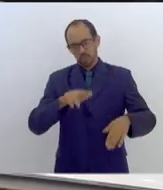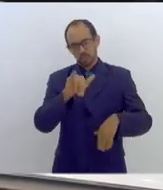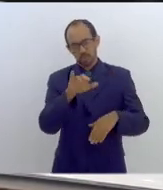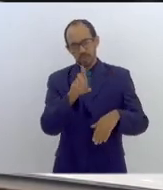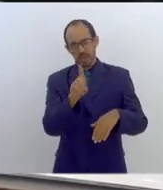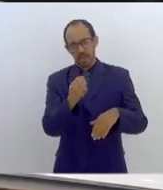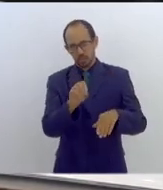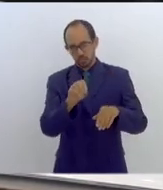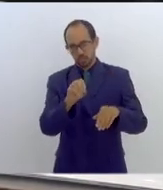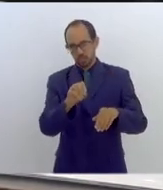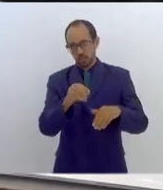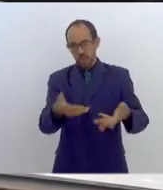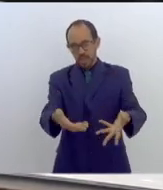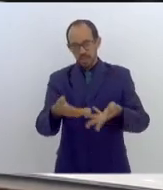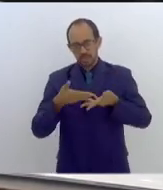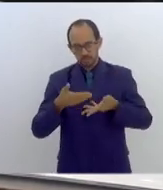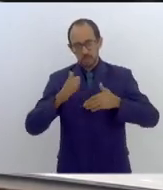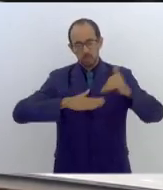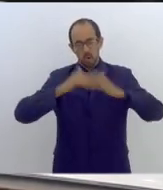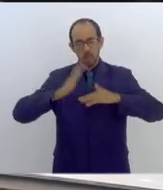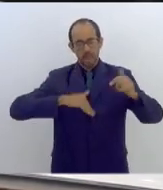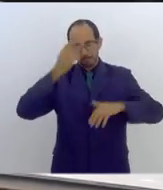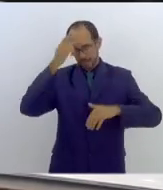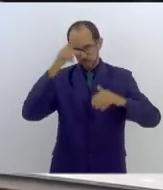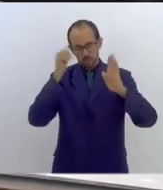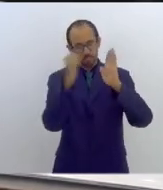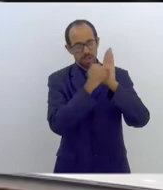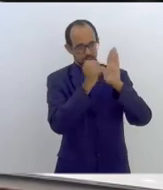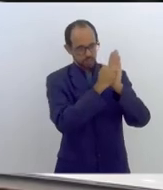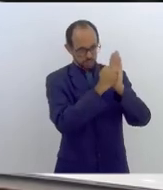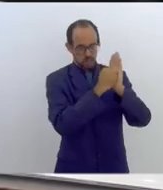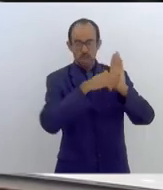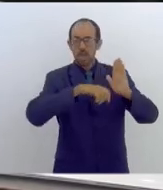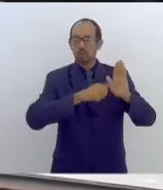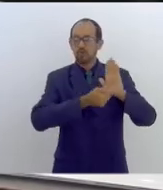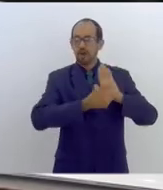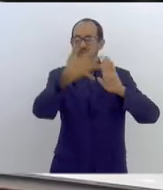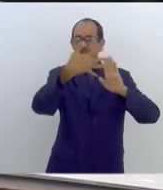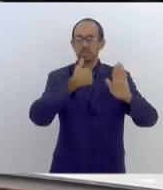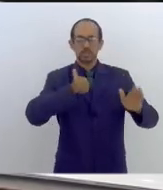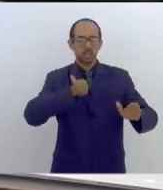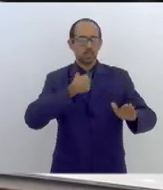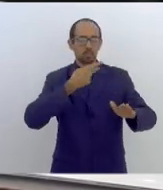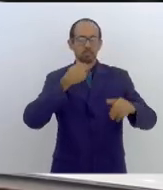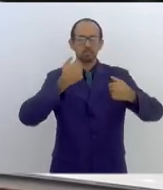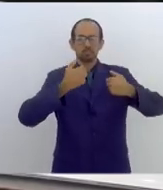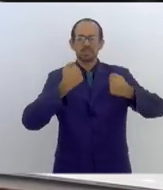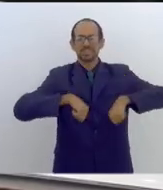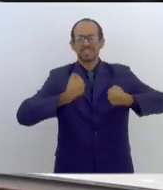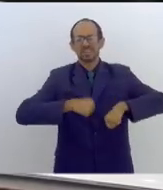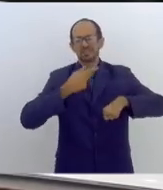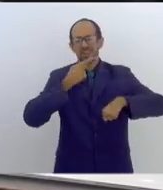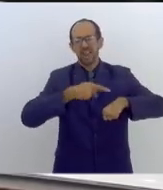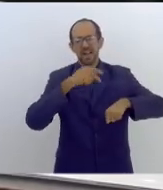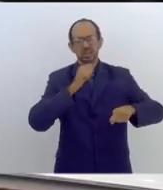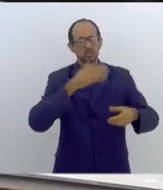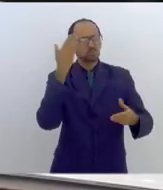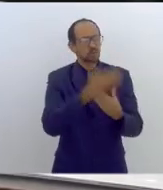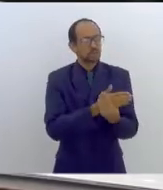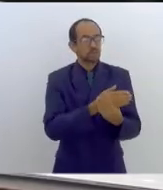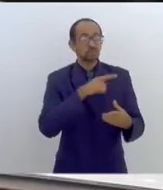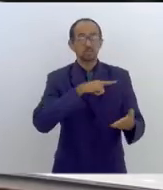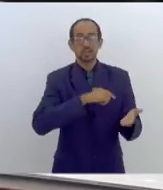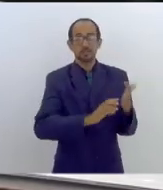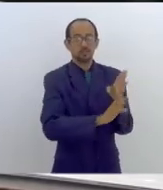a toda e qualquer pessoa que batia lá várias vezes eu queria falar com ele sobre um processo assunto sério tinha fila no